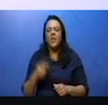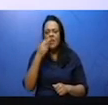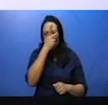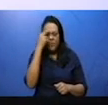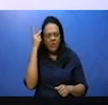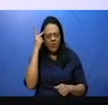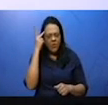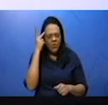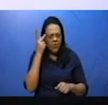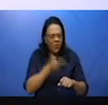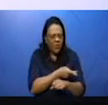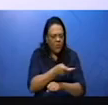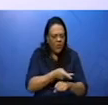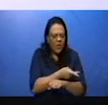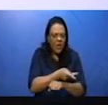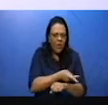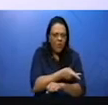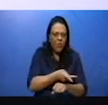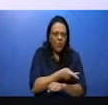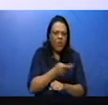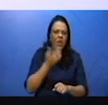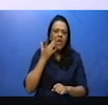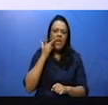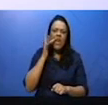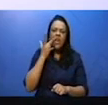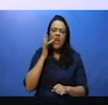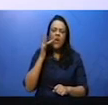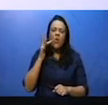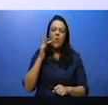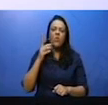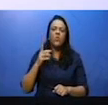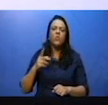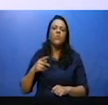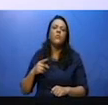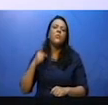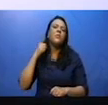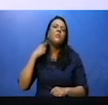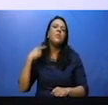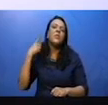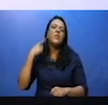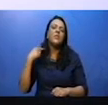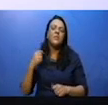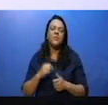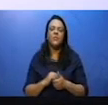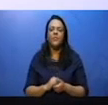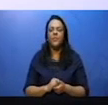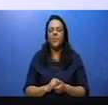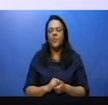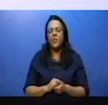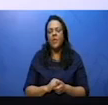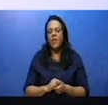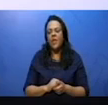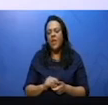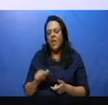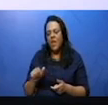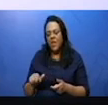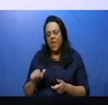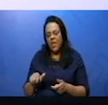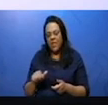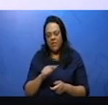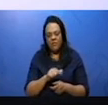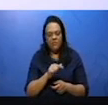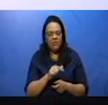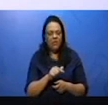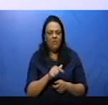Gerais. Enquanto seus companheiros faiscavam sonhos dourados de ambição, tudo o que ele queria era a distância